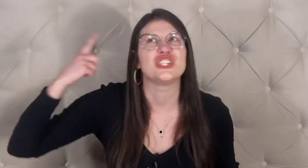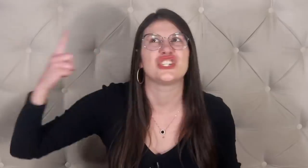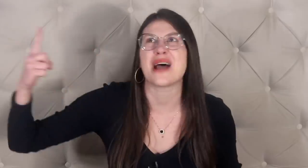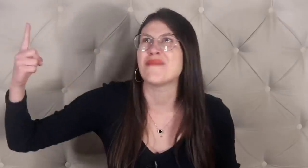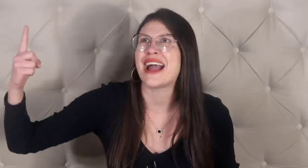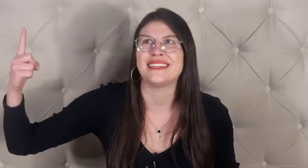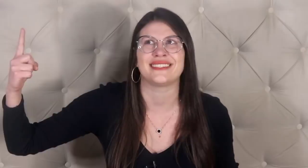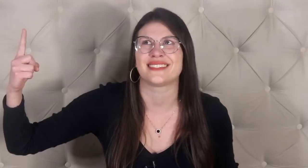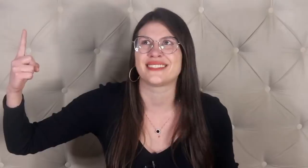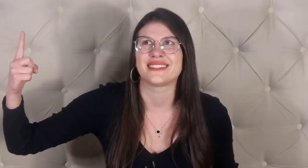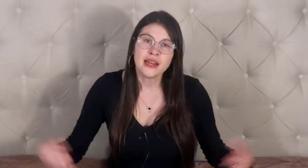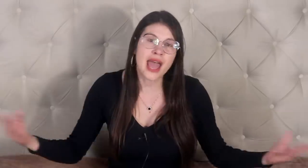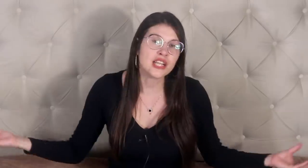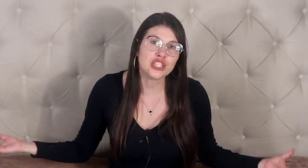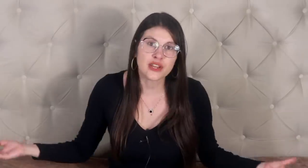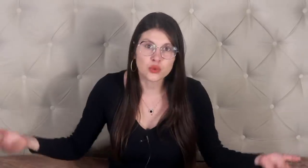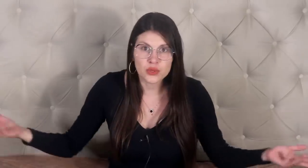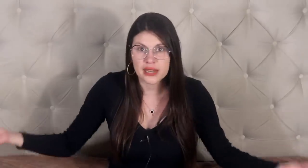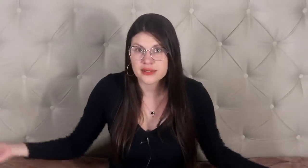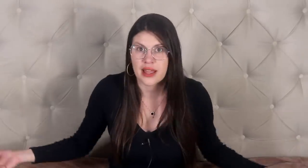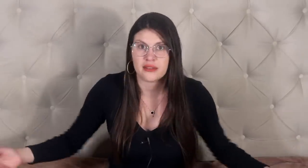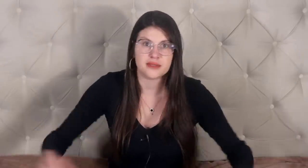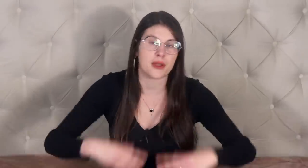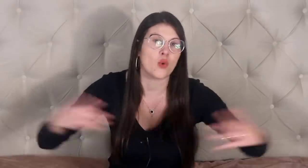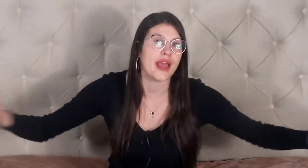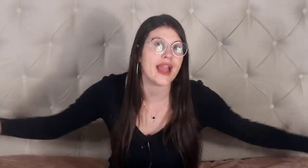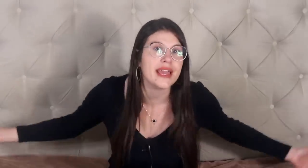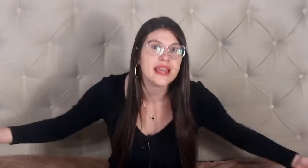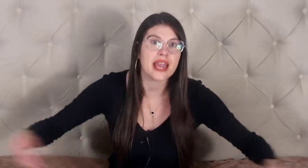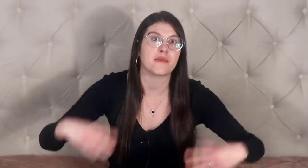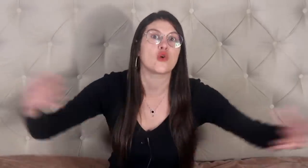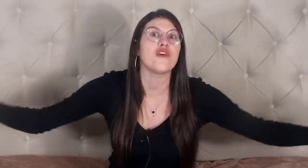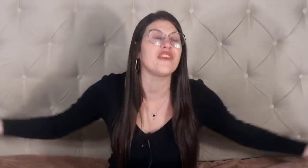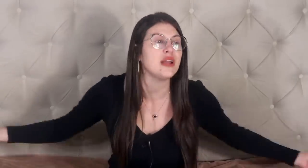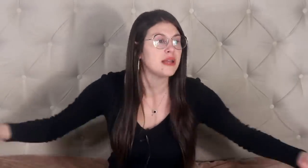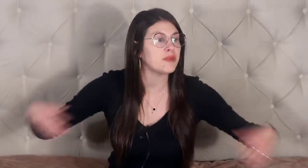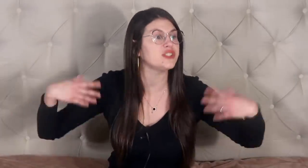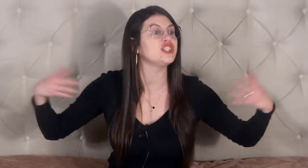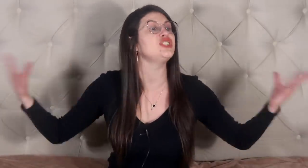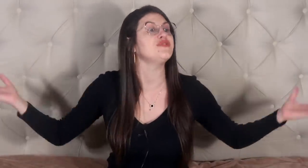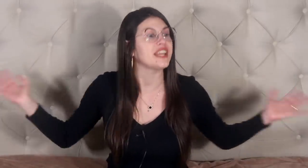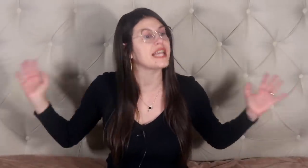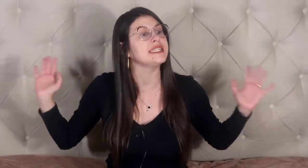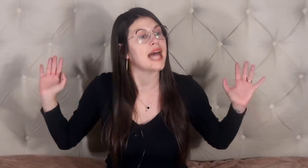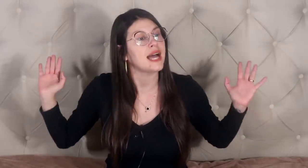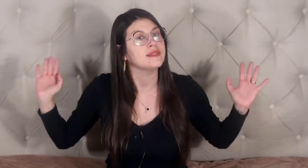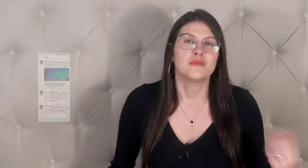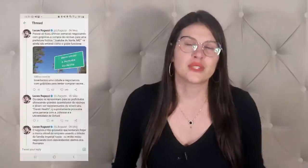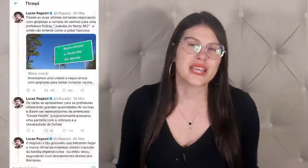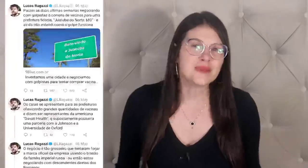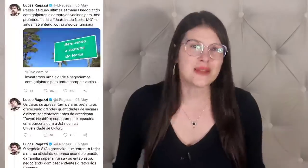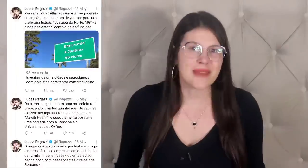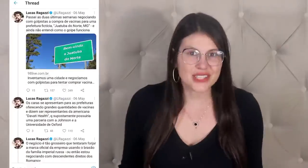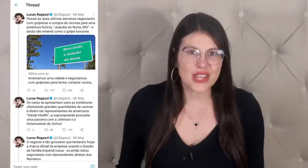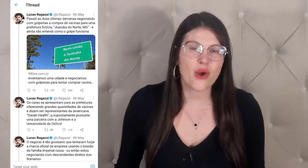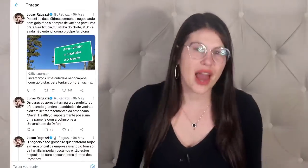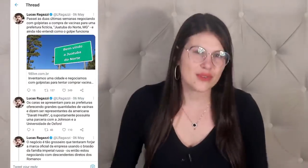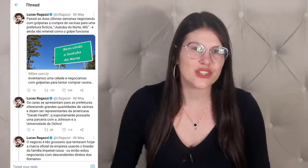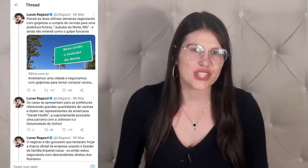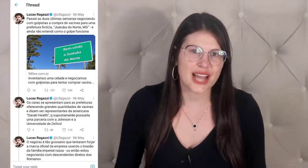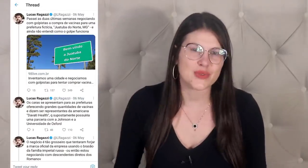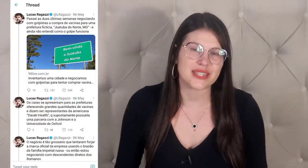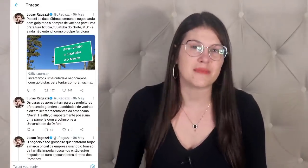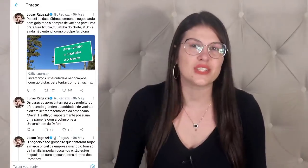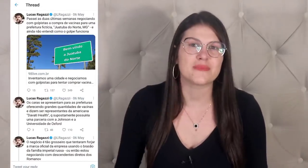narrativa? Jamais. Narrativa é tudo que eles têm. Especulem aí, queimem o governo, depois a gente vê o que dá. Mostramos também que já